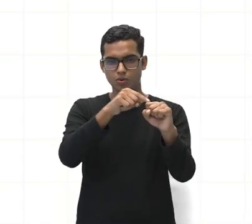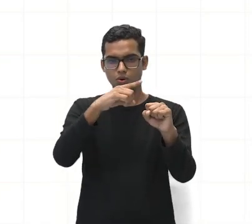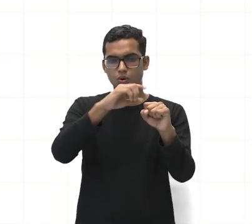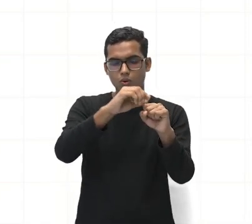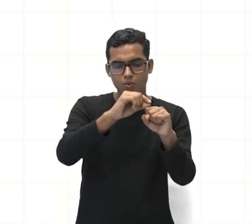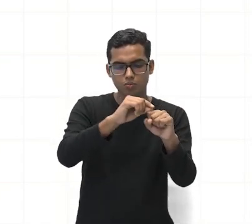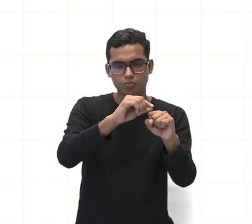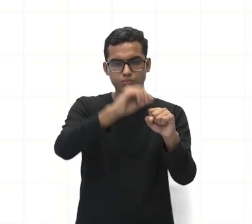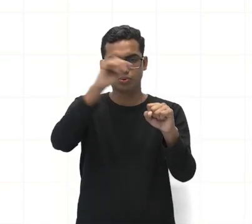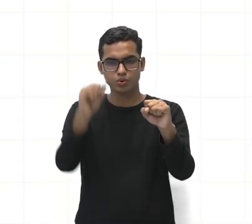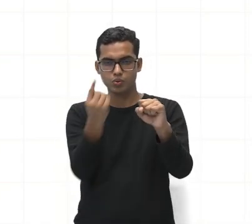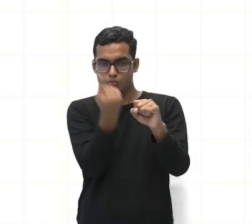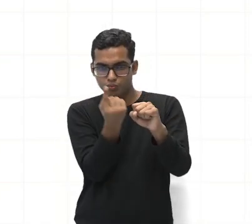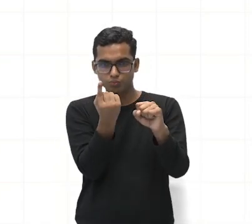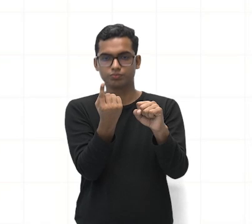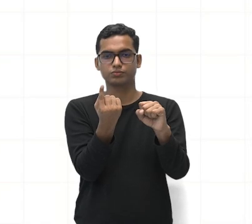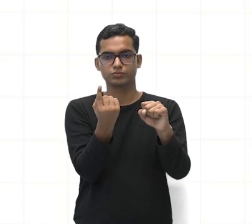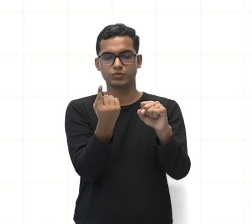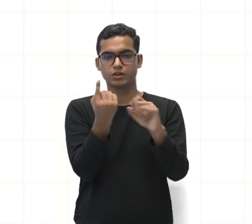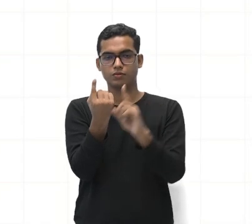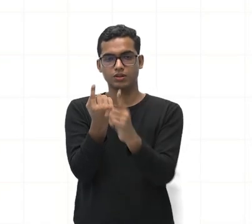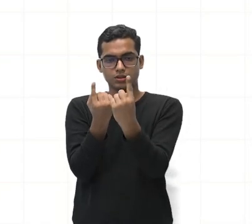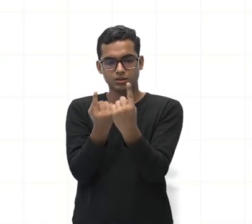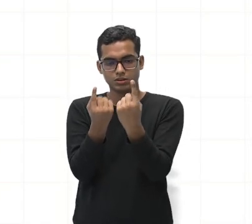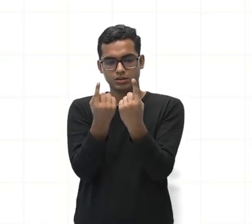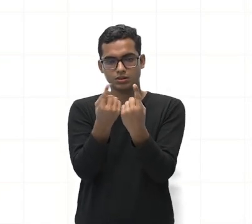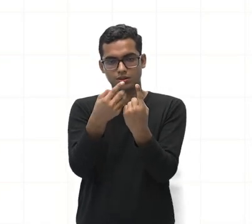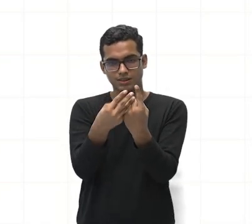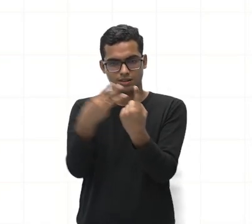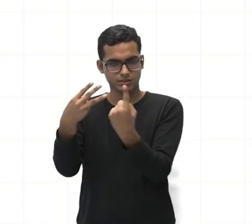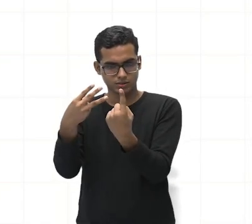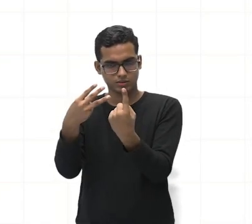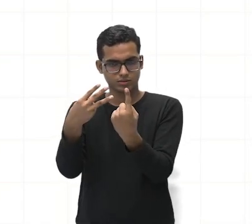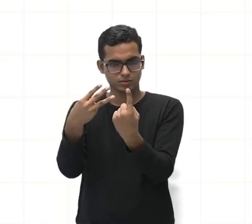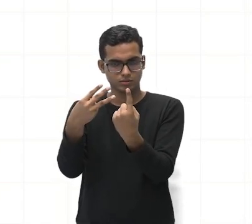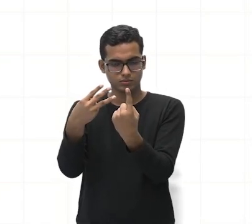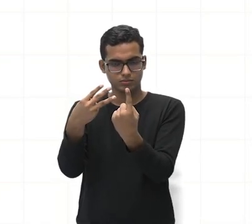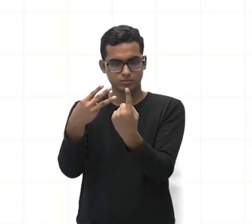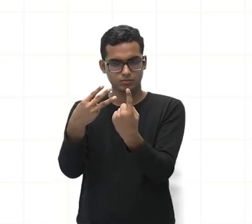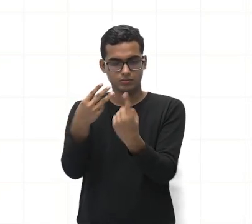No 8 eu vou emprestar uma unidade. Agora eu vou ficar aqui com 13.